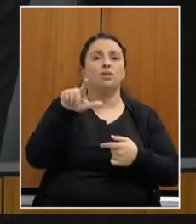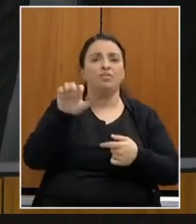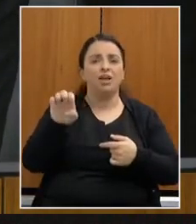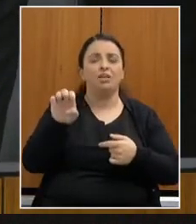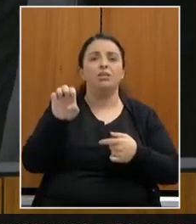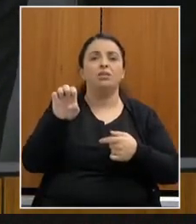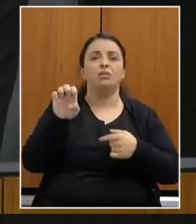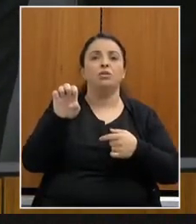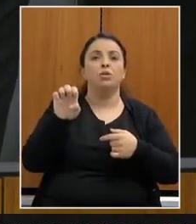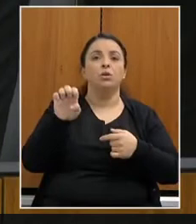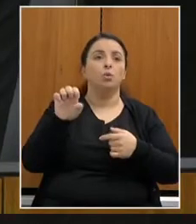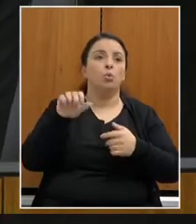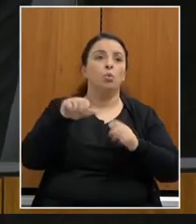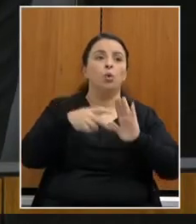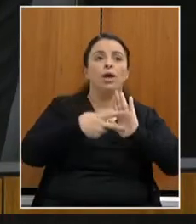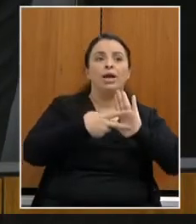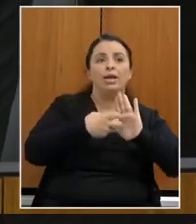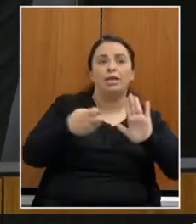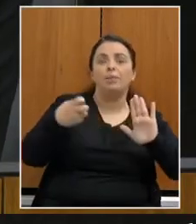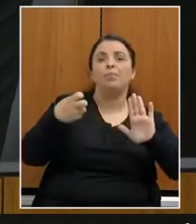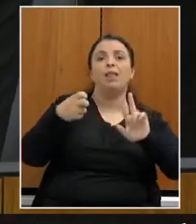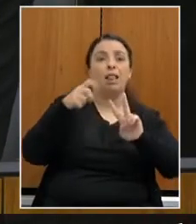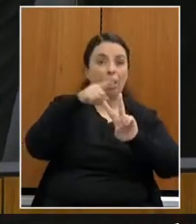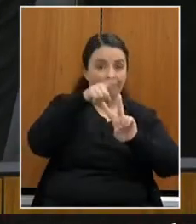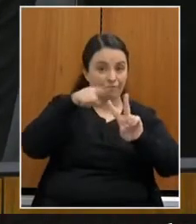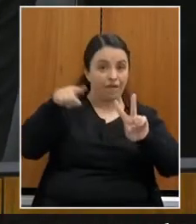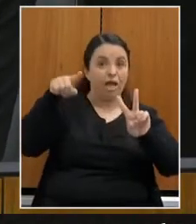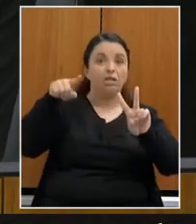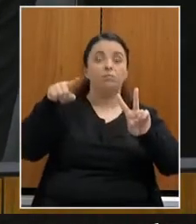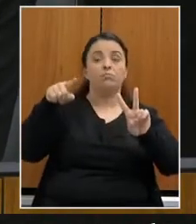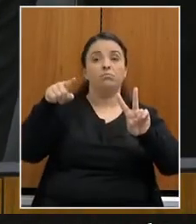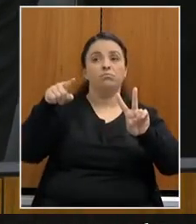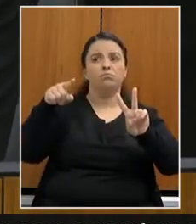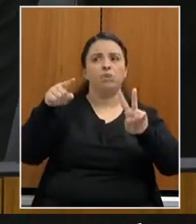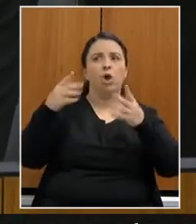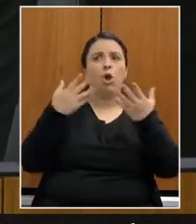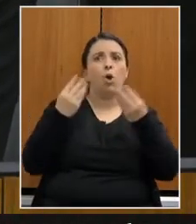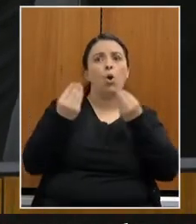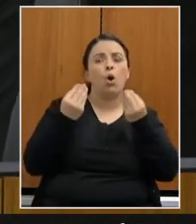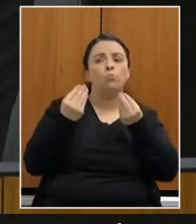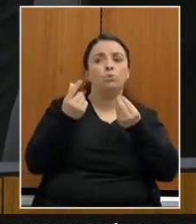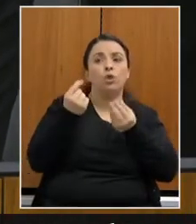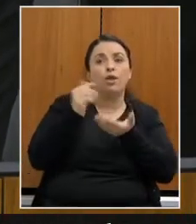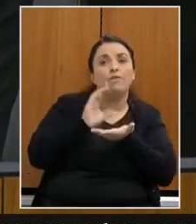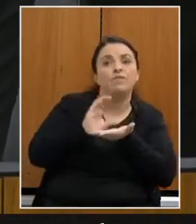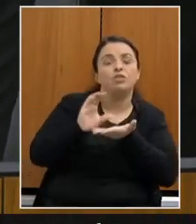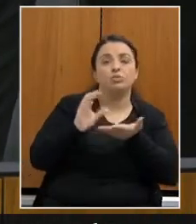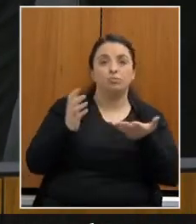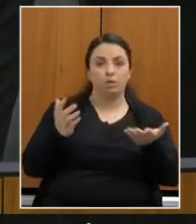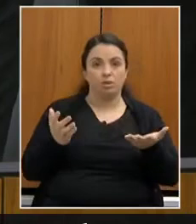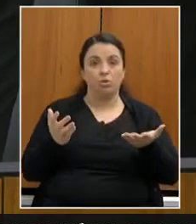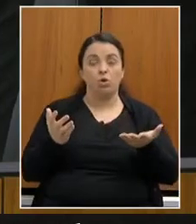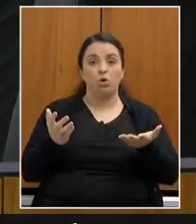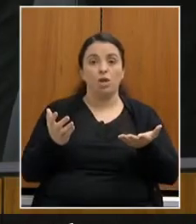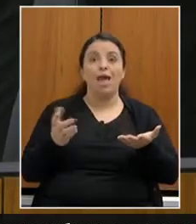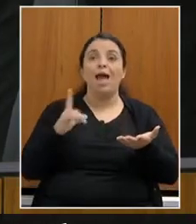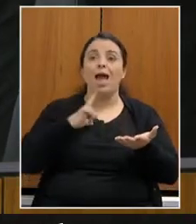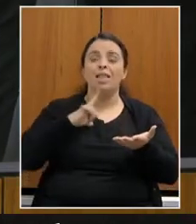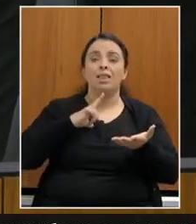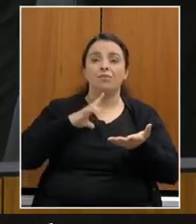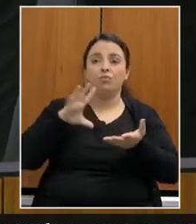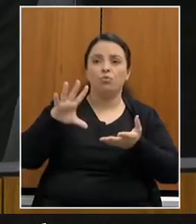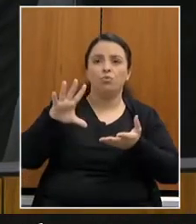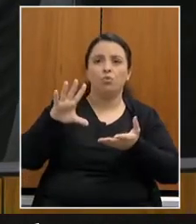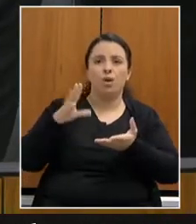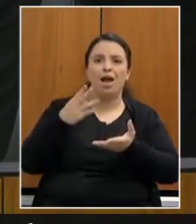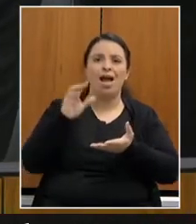em relação ao investimento no anexo encaminhado aqui para a Assembleia queria